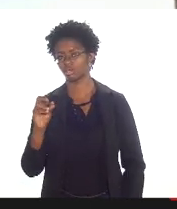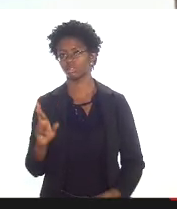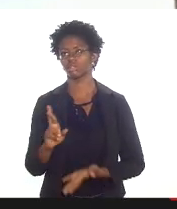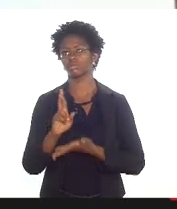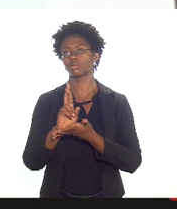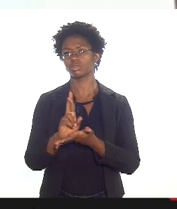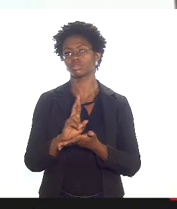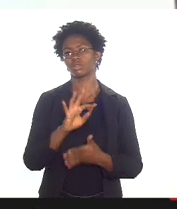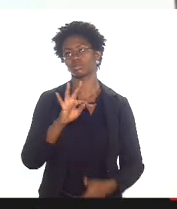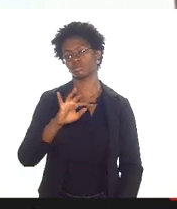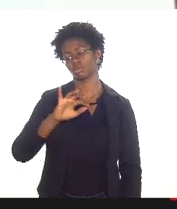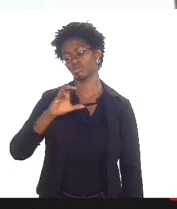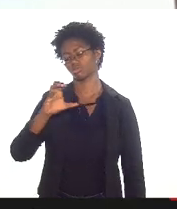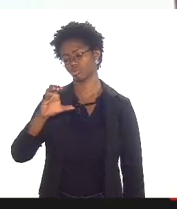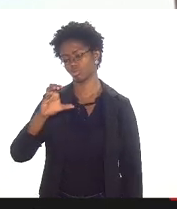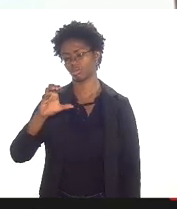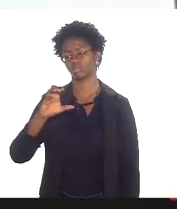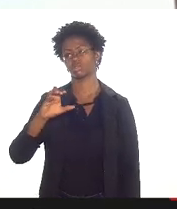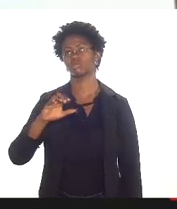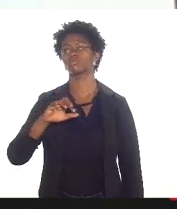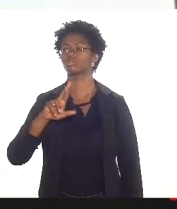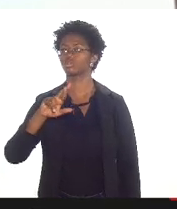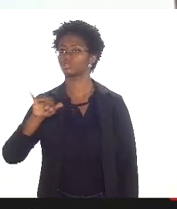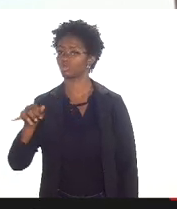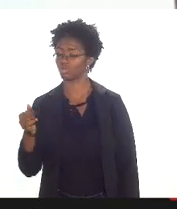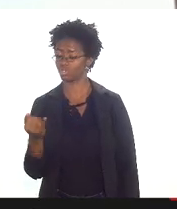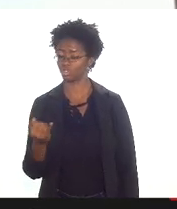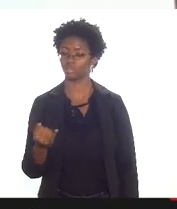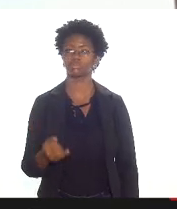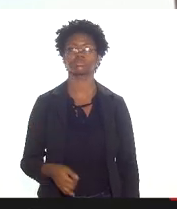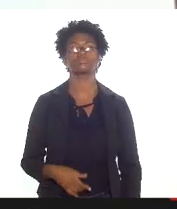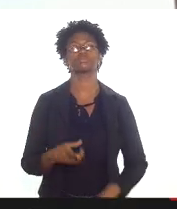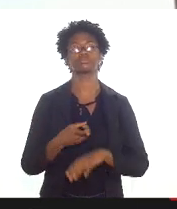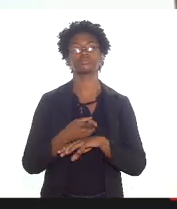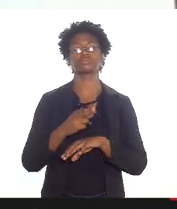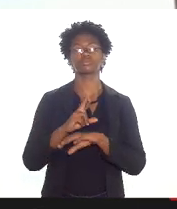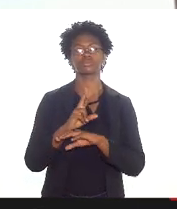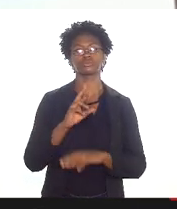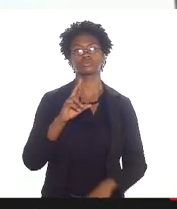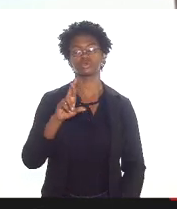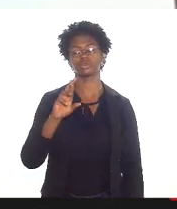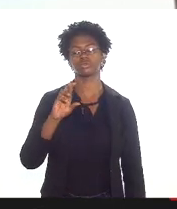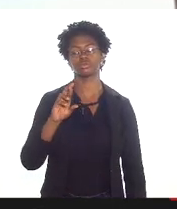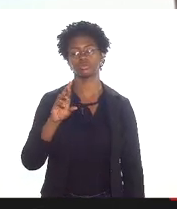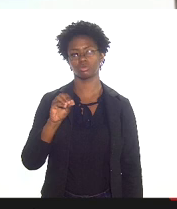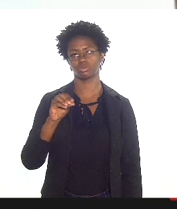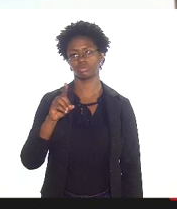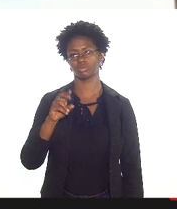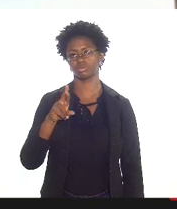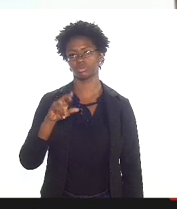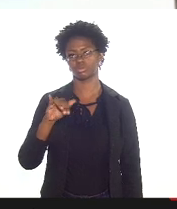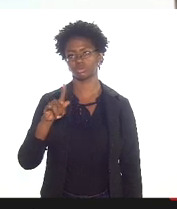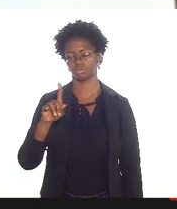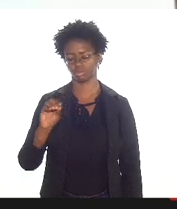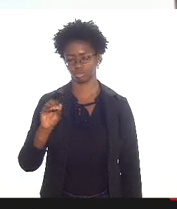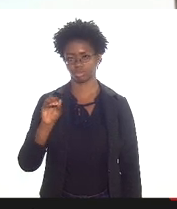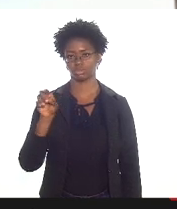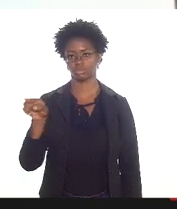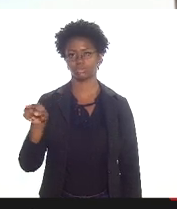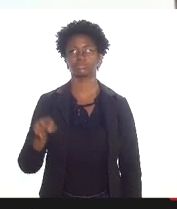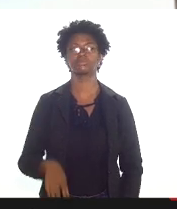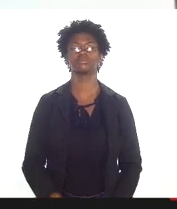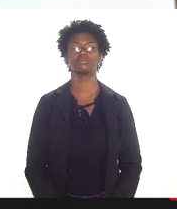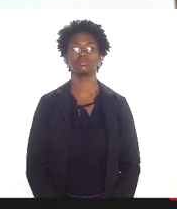do Estado. O doutor Rodrigo Lourenço Lopes,